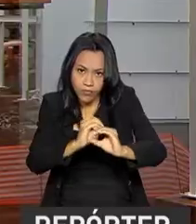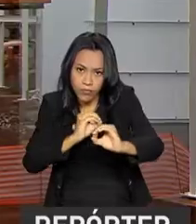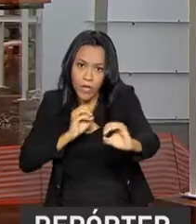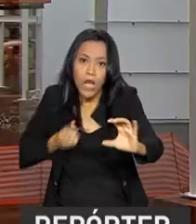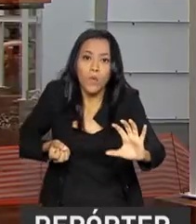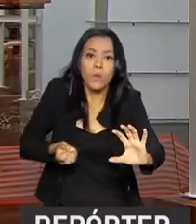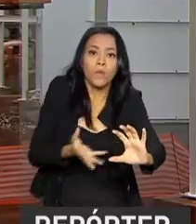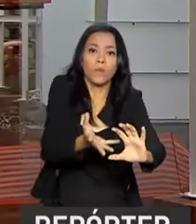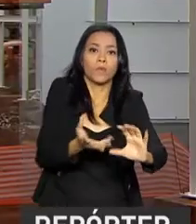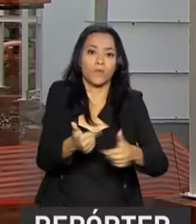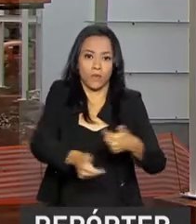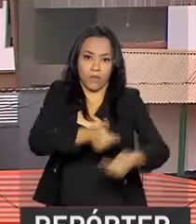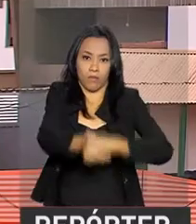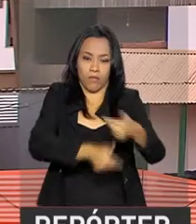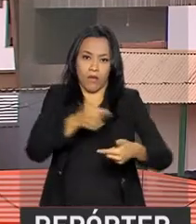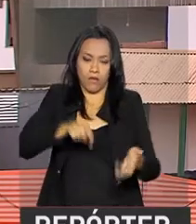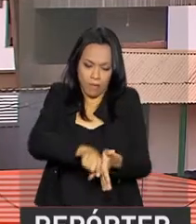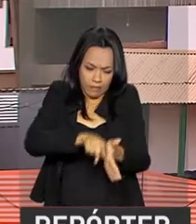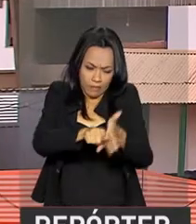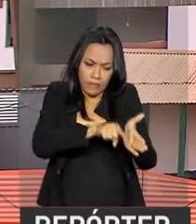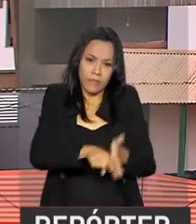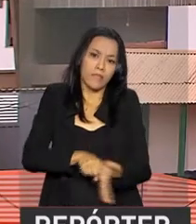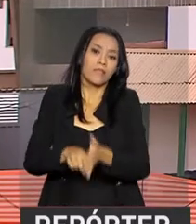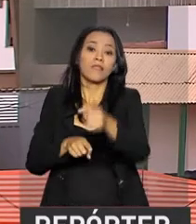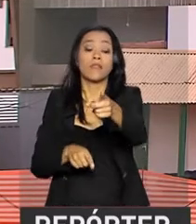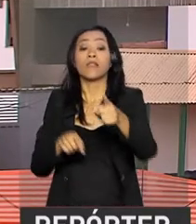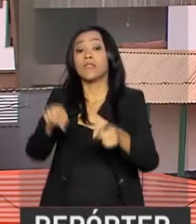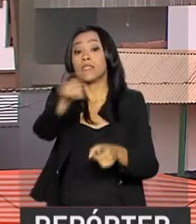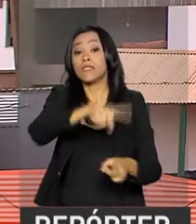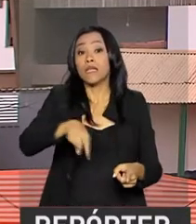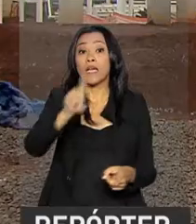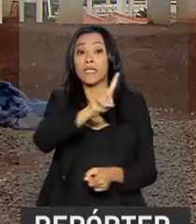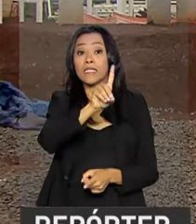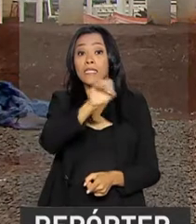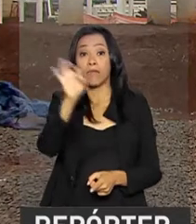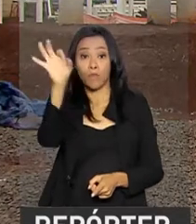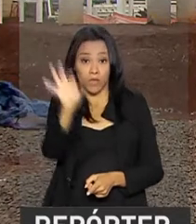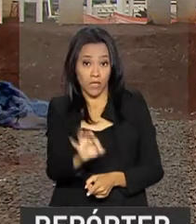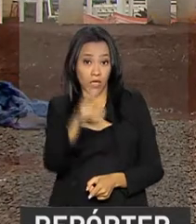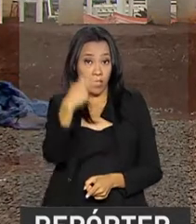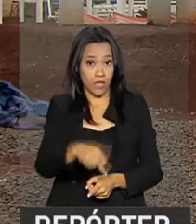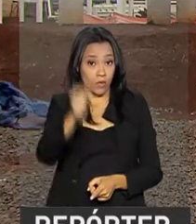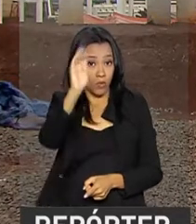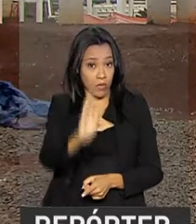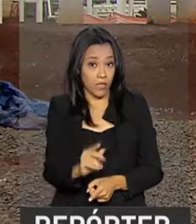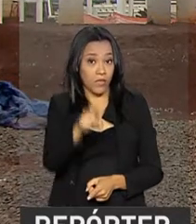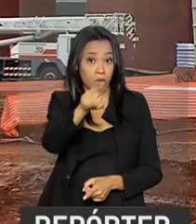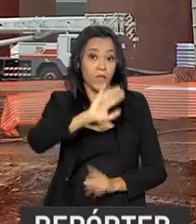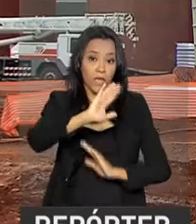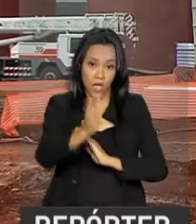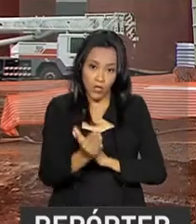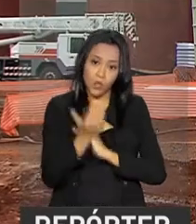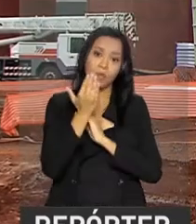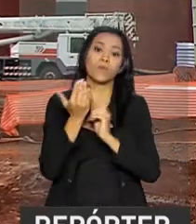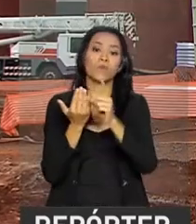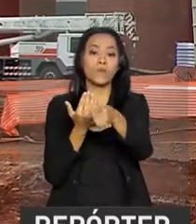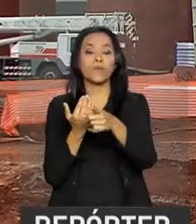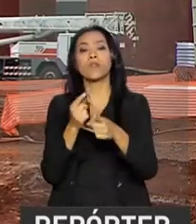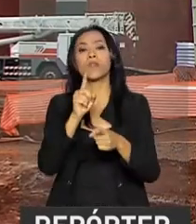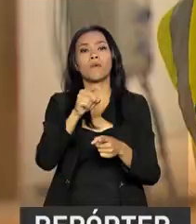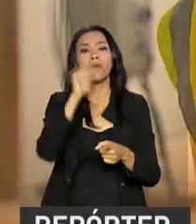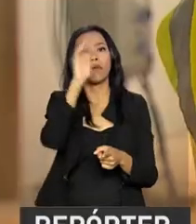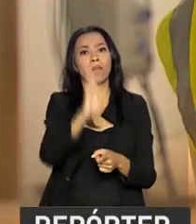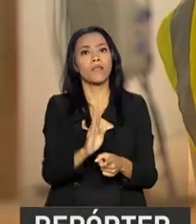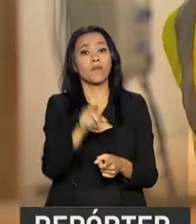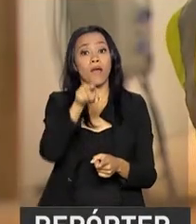O projeto e a execução do Sirius são 100% nacional. E além dos benefícios científicos que promete trazer para o